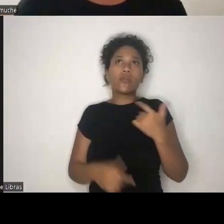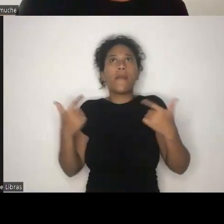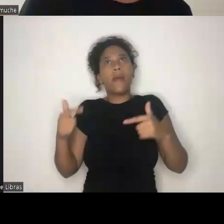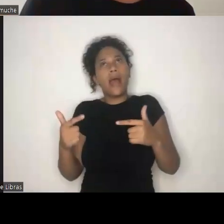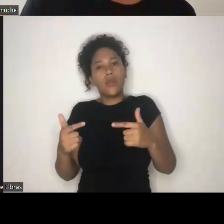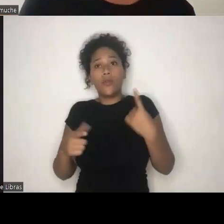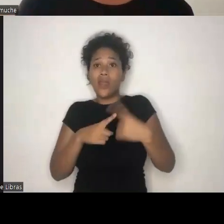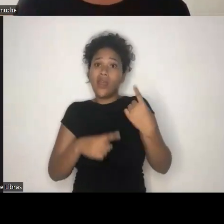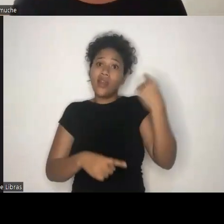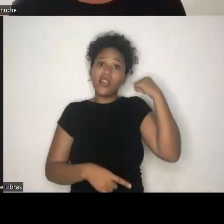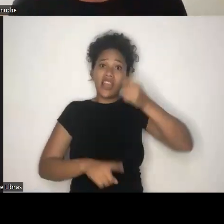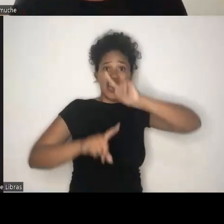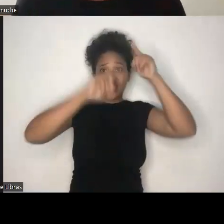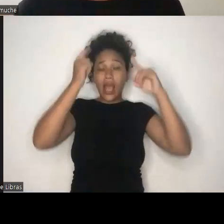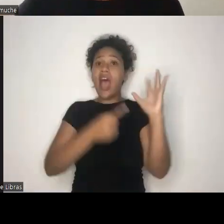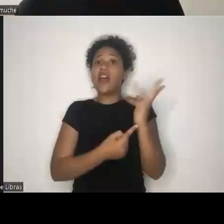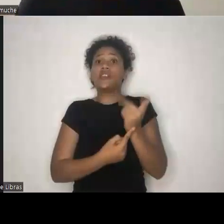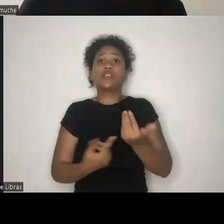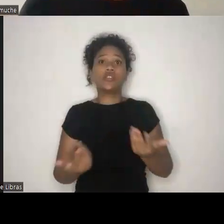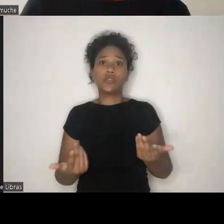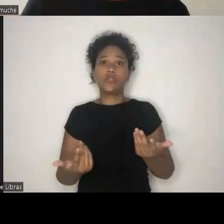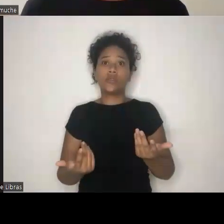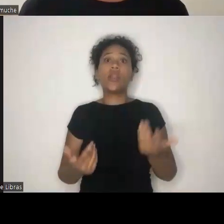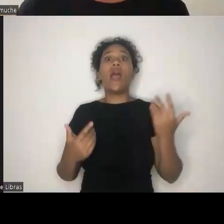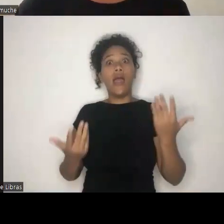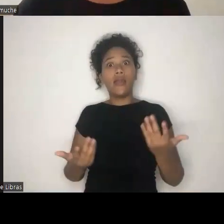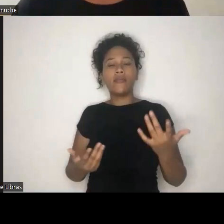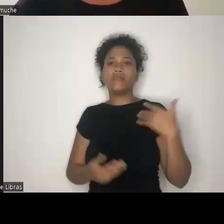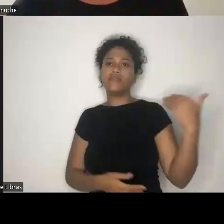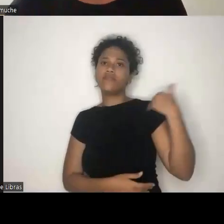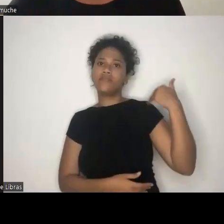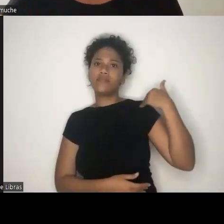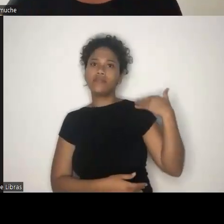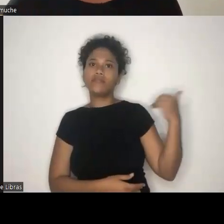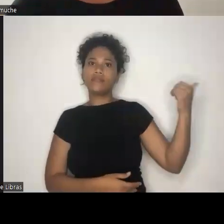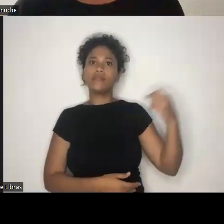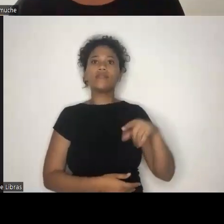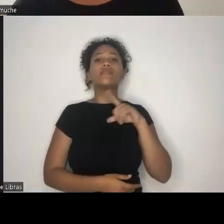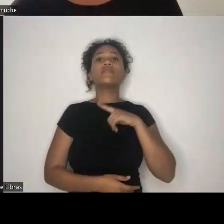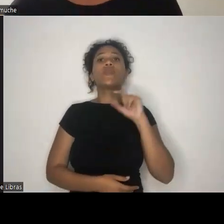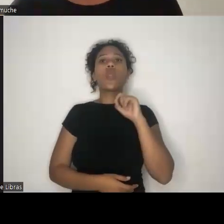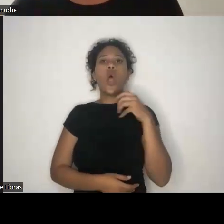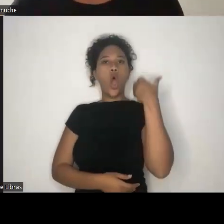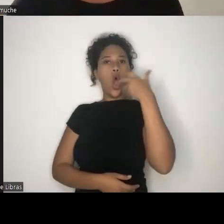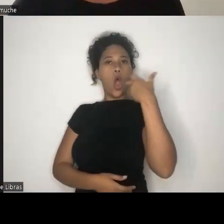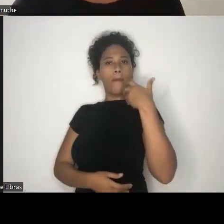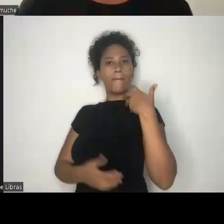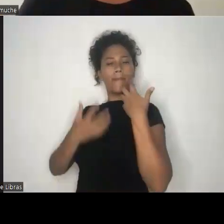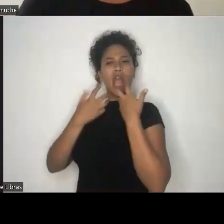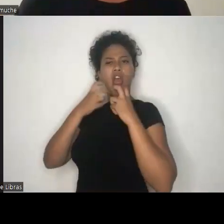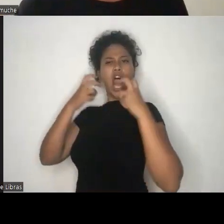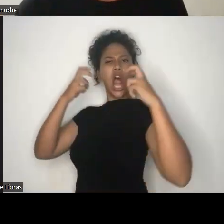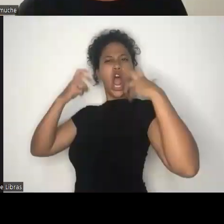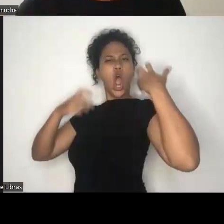antes era só criação era a arte e aí eu fui chamado para fazer uma Ópera do verde a todas as esculturas da obra e eu